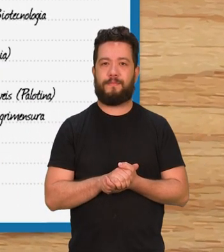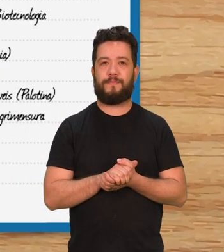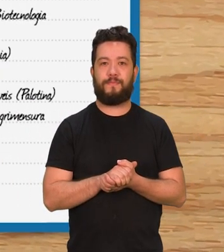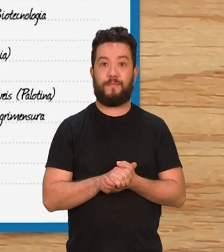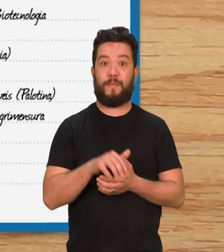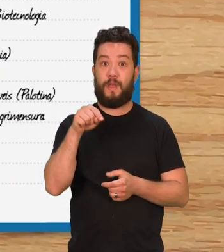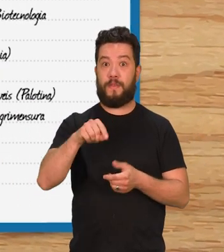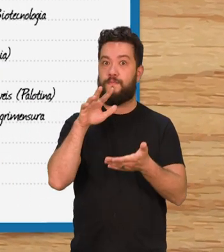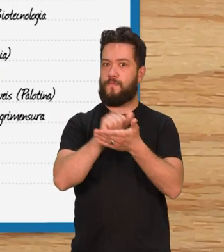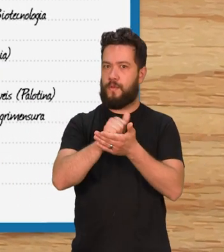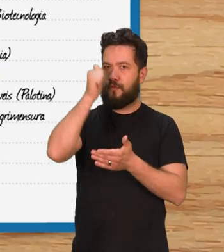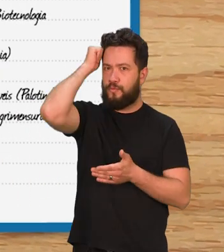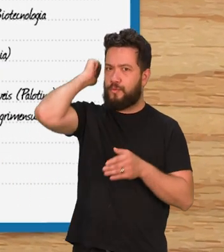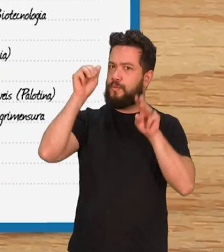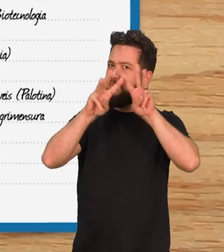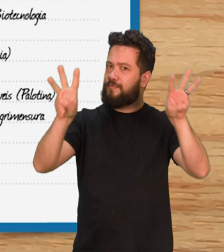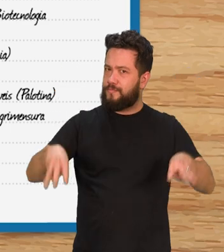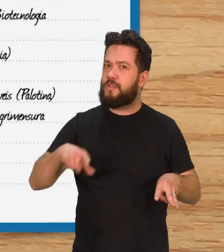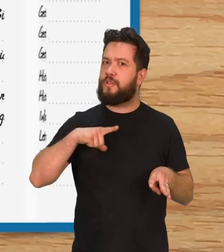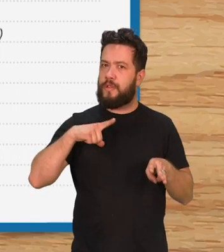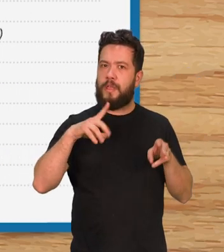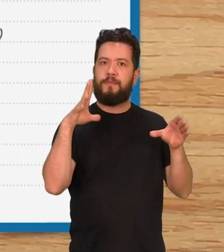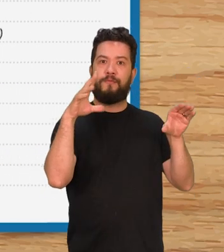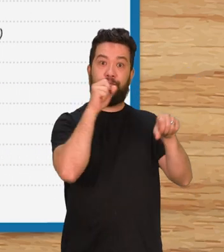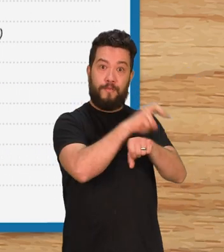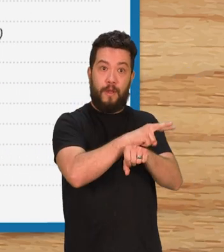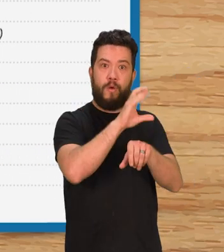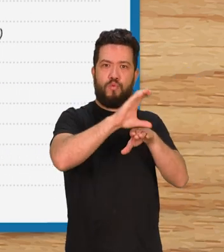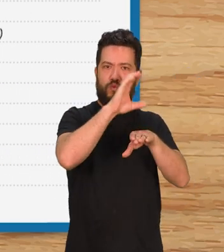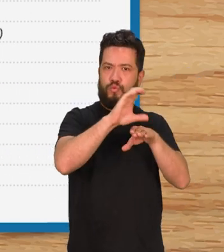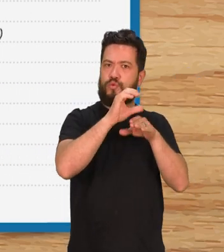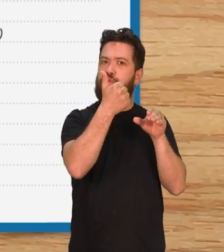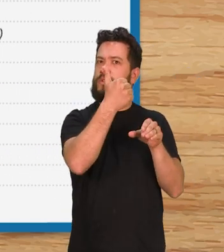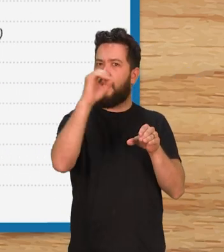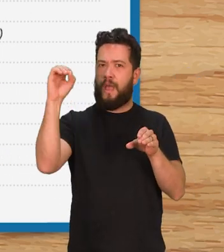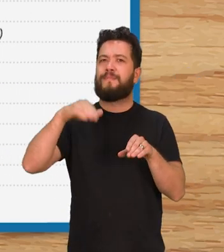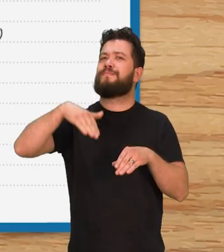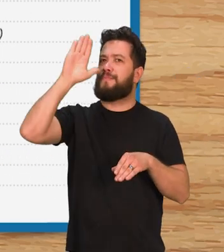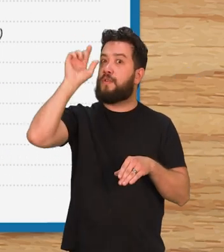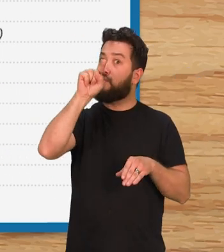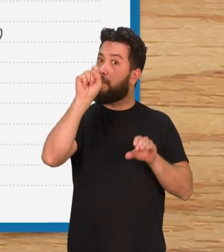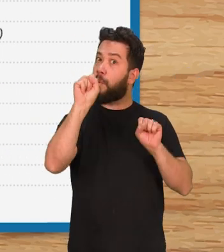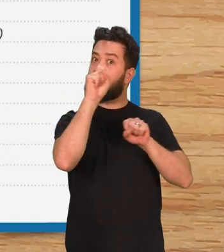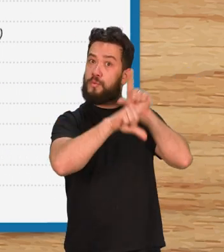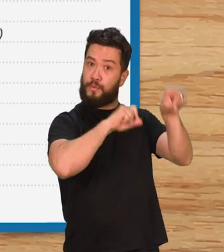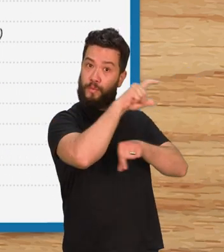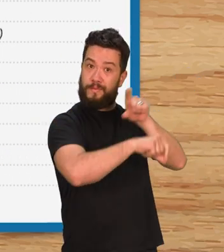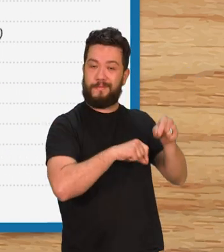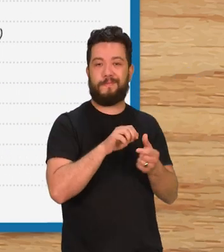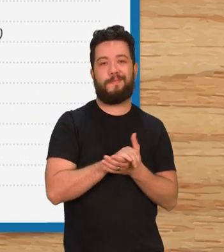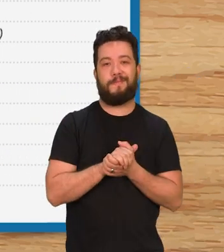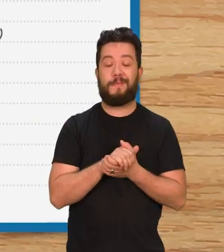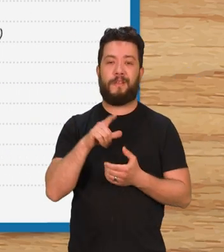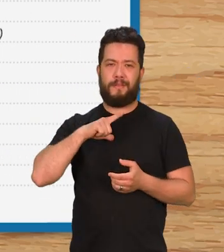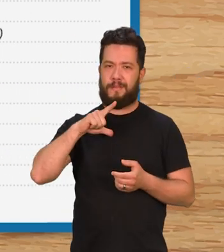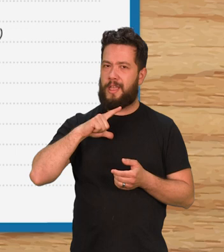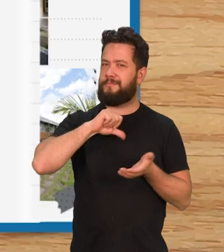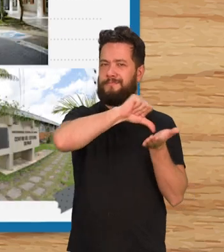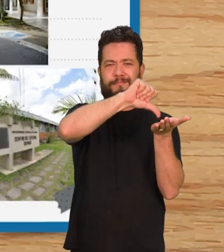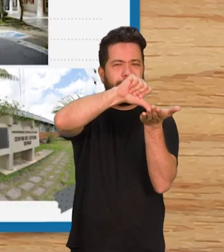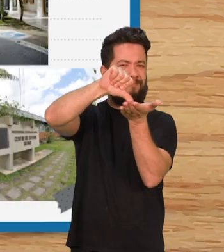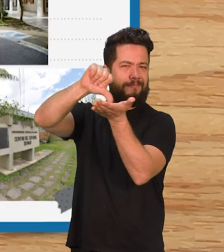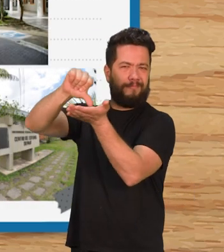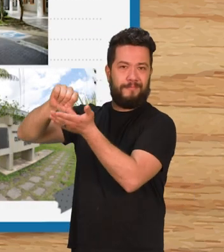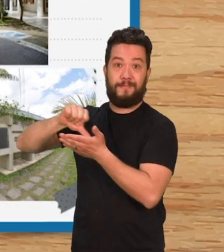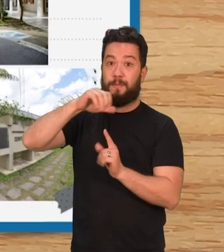O processo seletivo da UFPR abre vagas para os mais de 100 cursos disponíveis, e uma delas pode ser sua. São opções